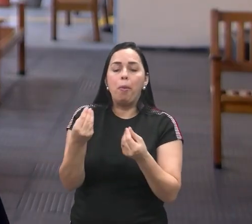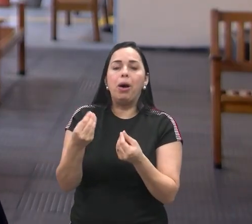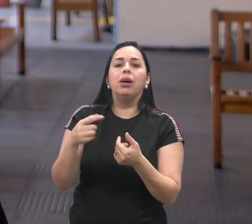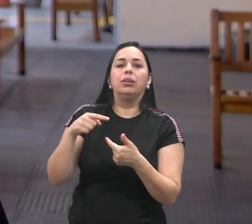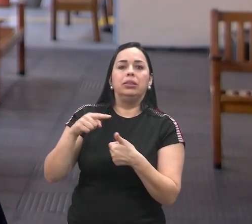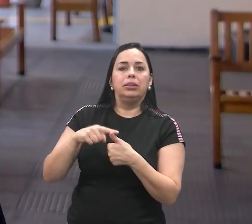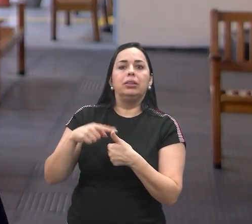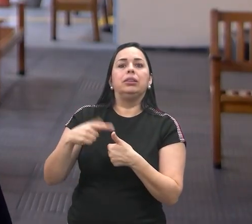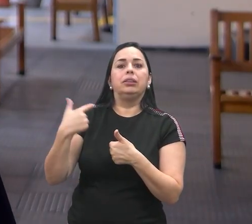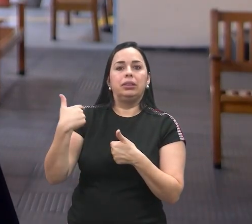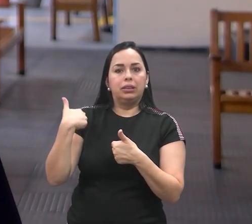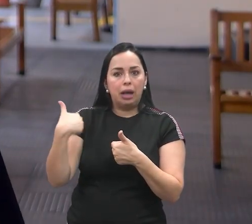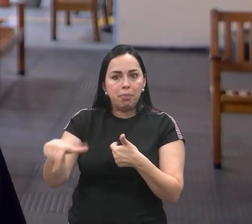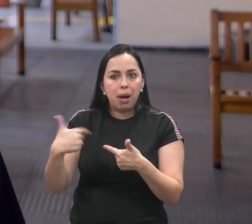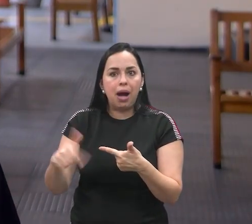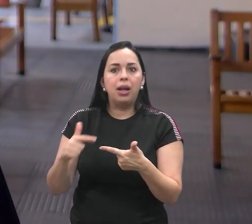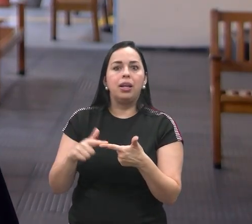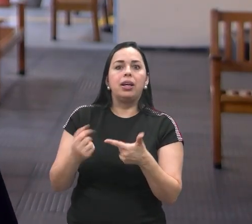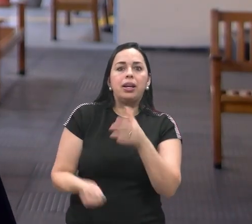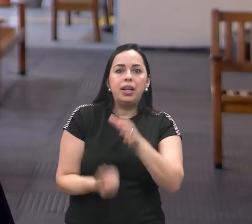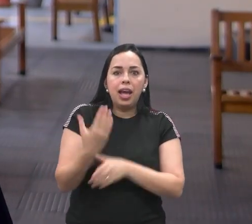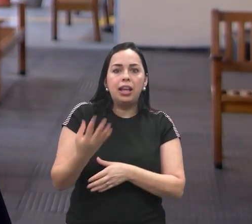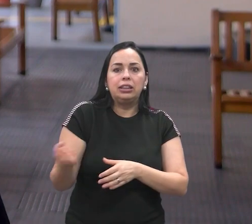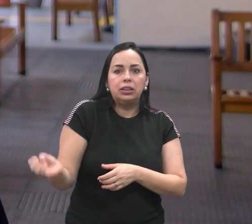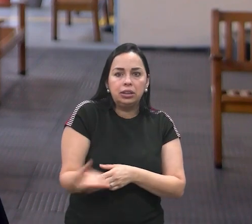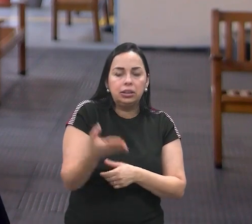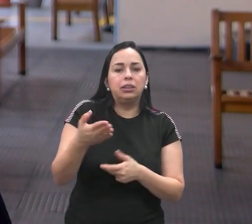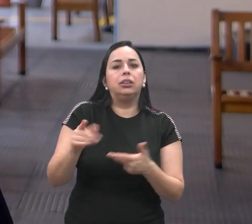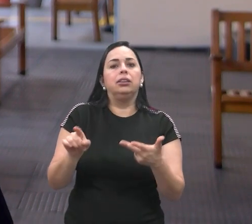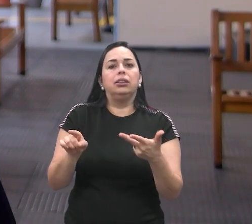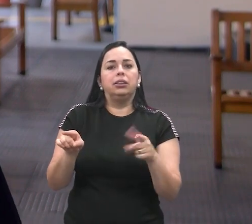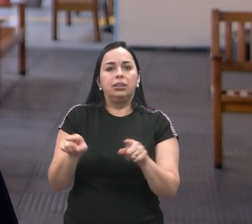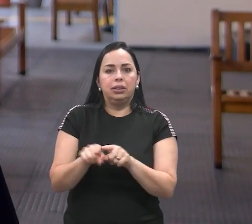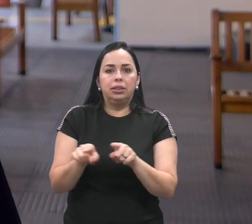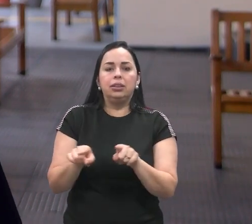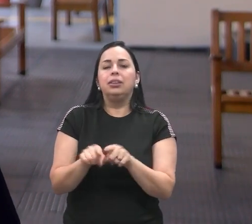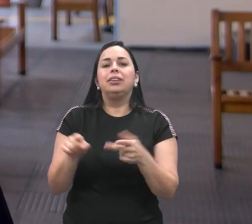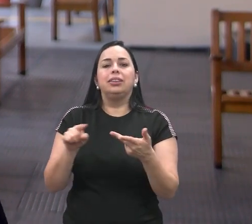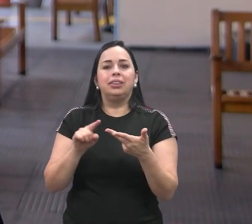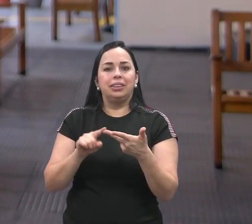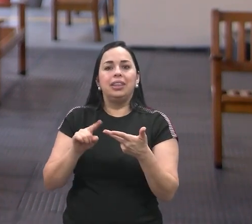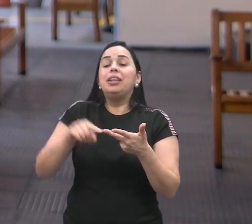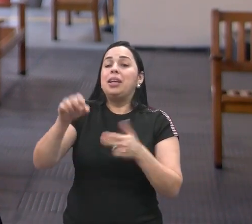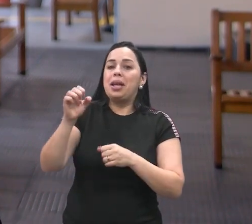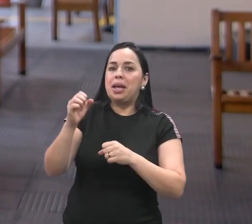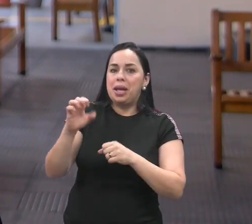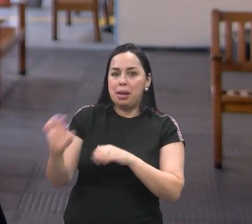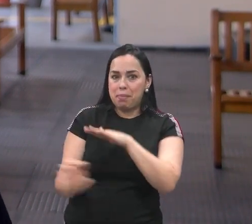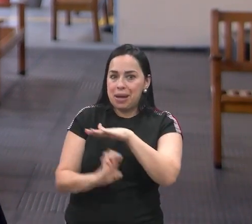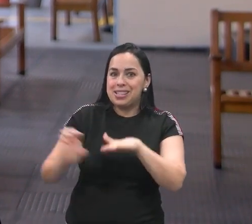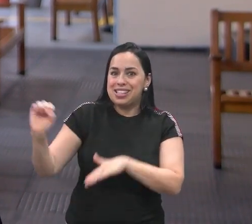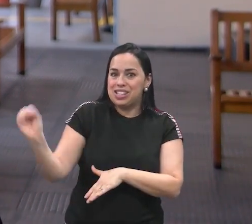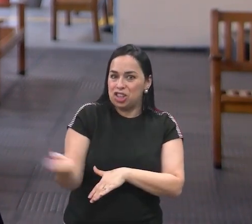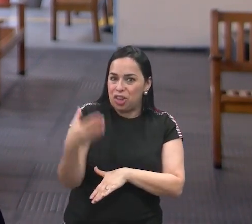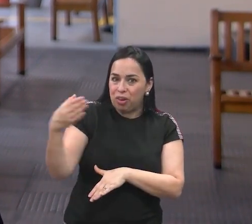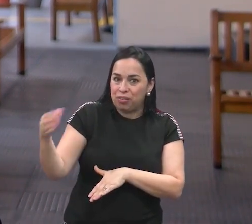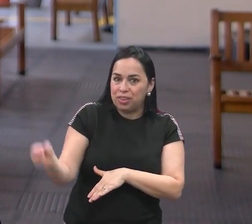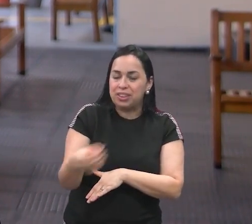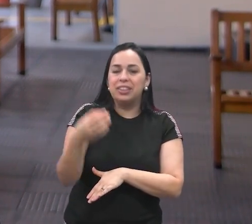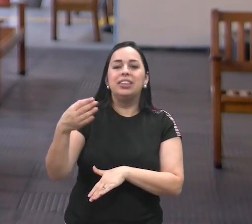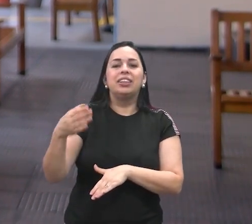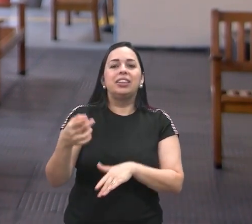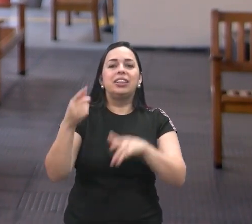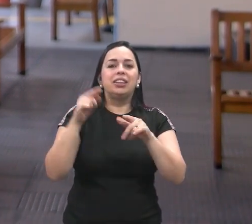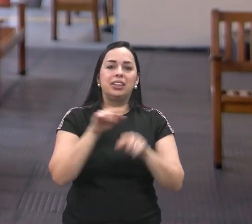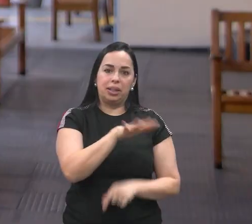de emprego, benefício em termos de desenvolvimento de novas tecnologias, benefício na alocação de novas empresas e novos negócios que